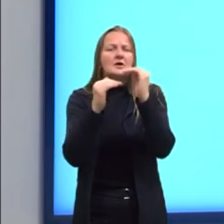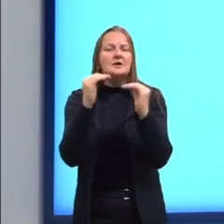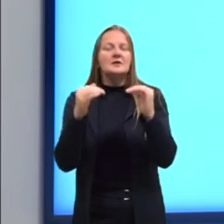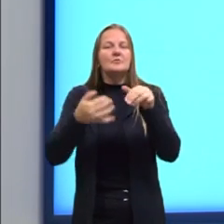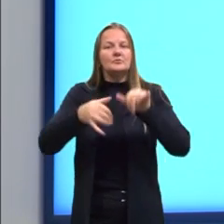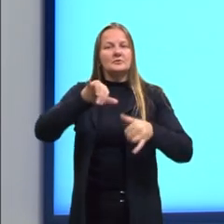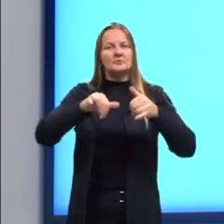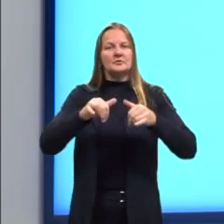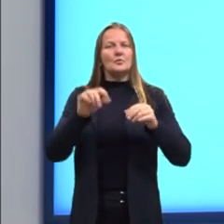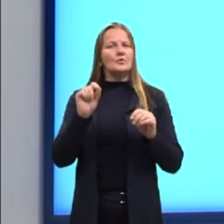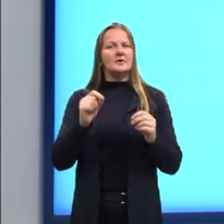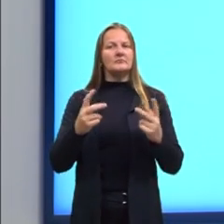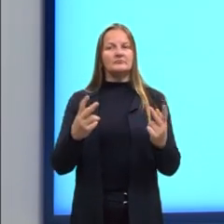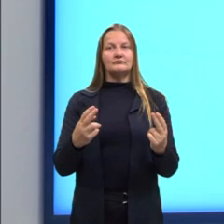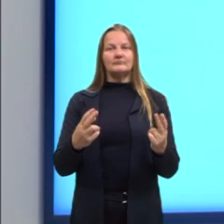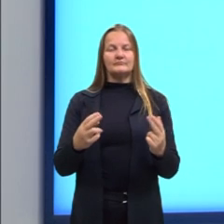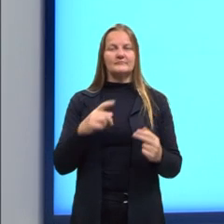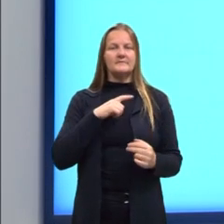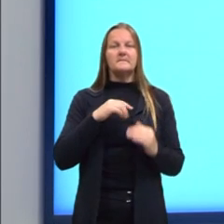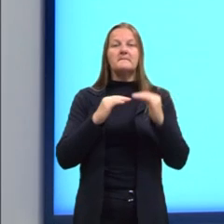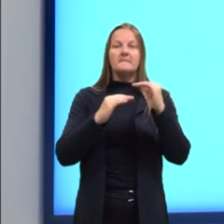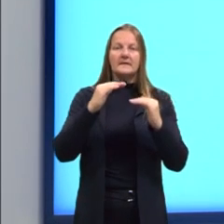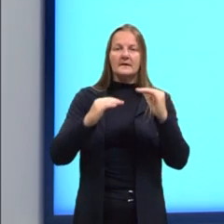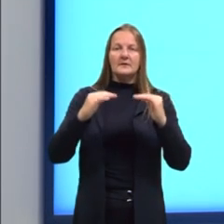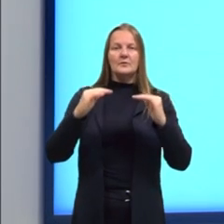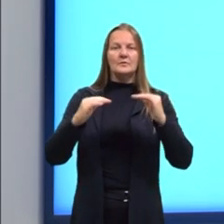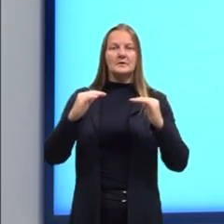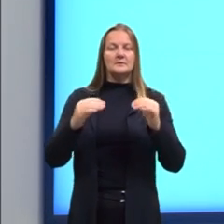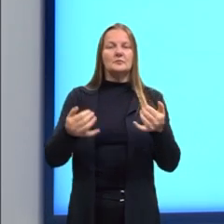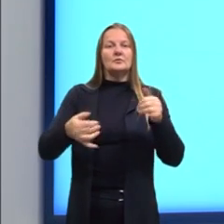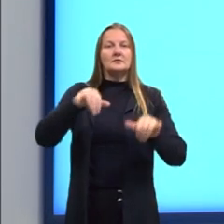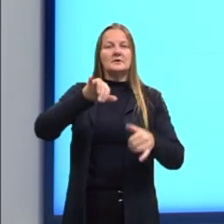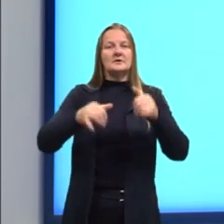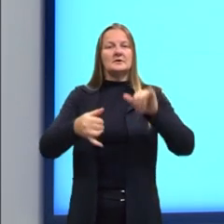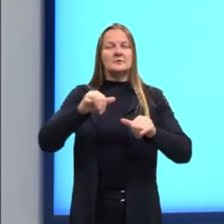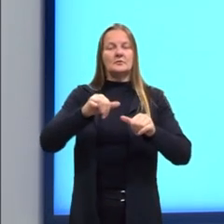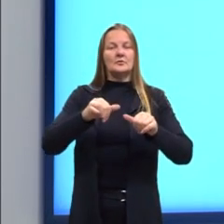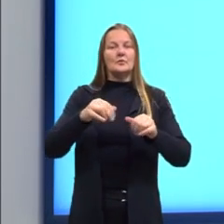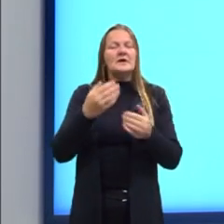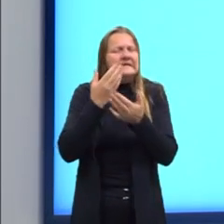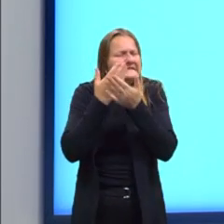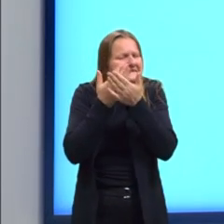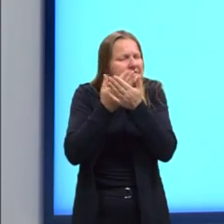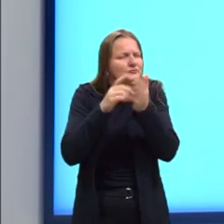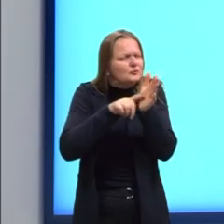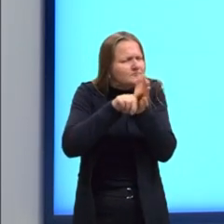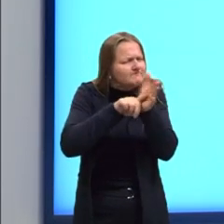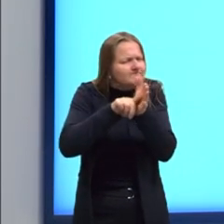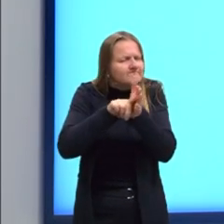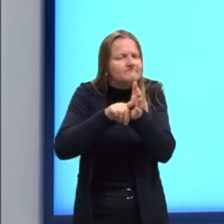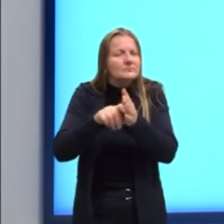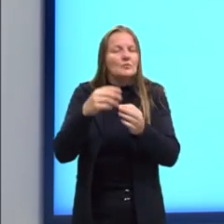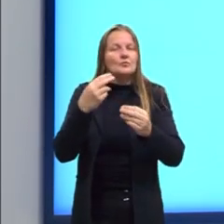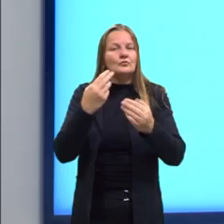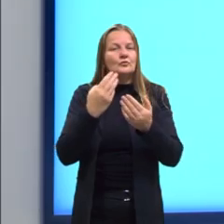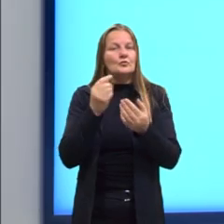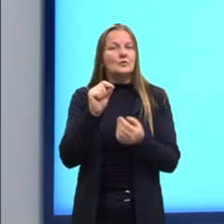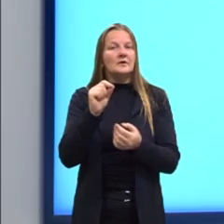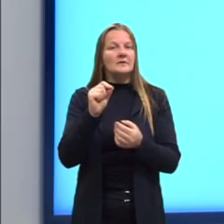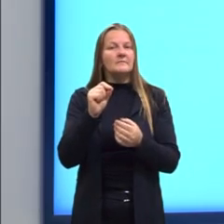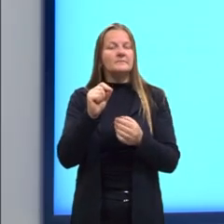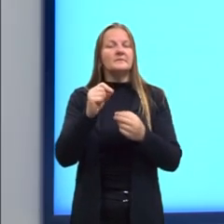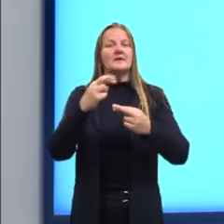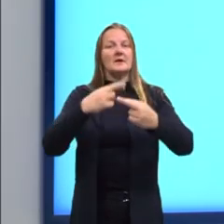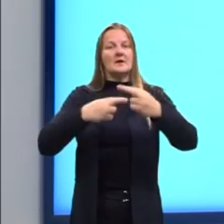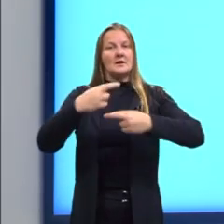químico é um equilíbrio ele estuda as reações reversíveis muito importante a gente lembrar